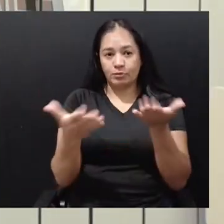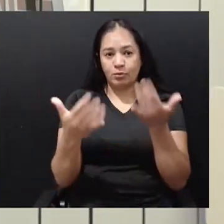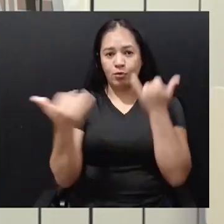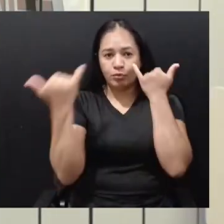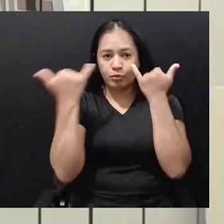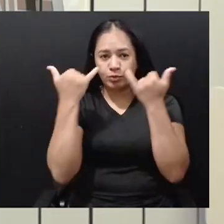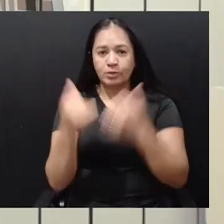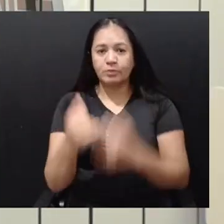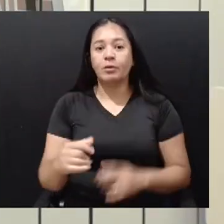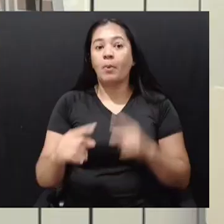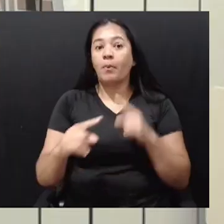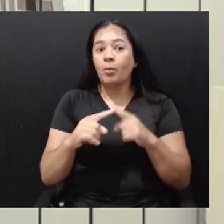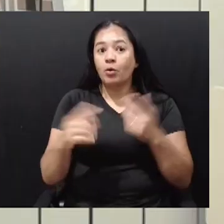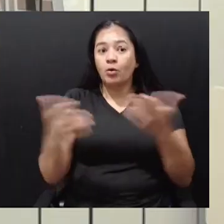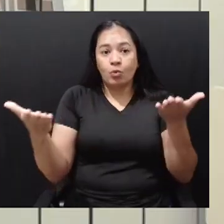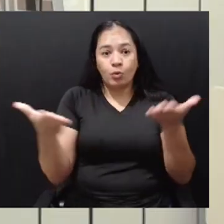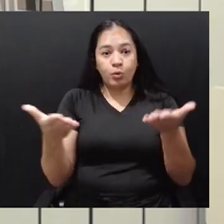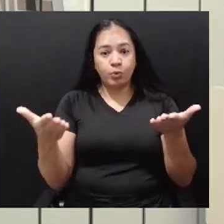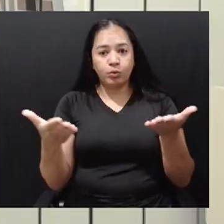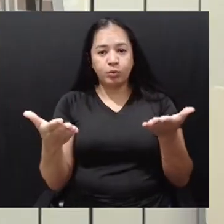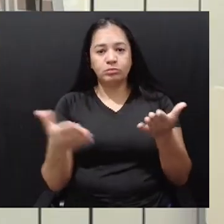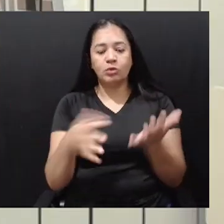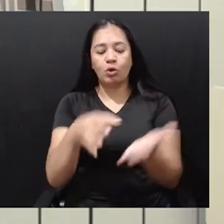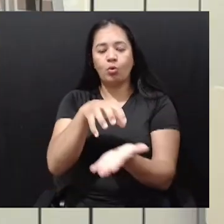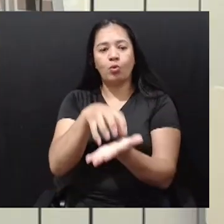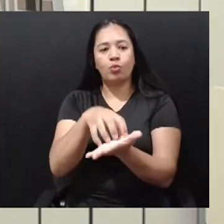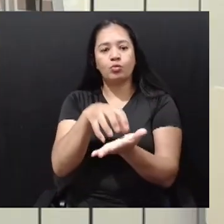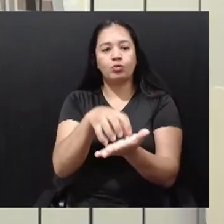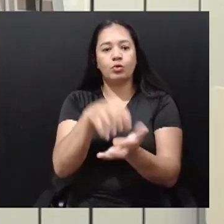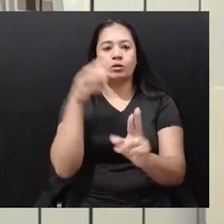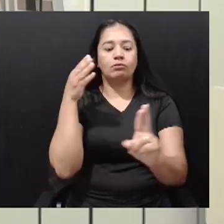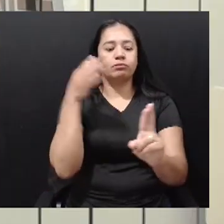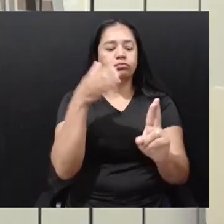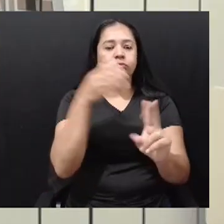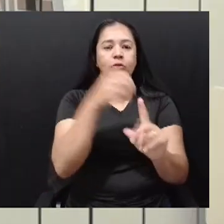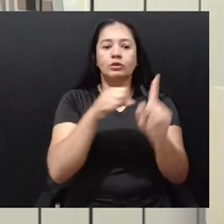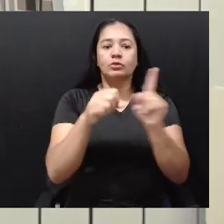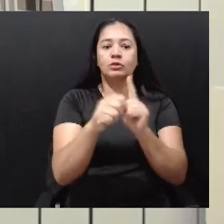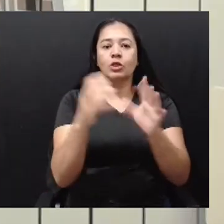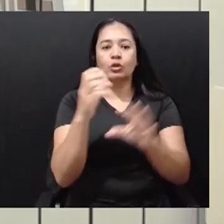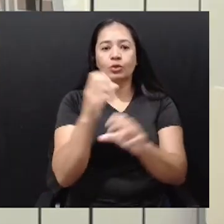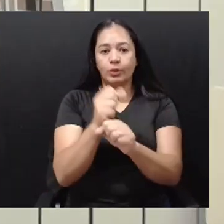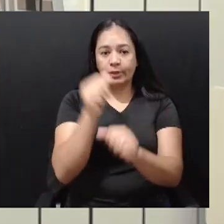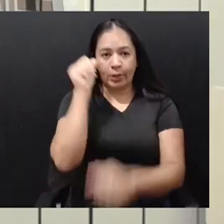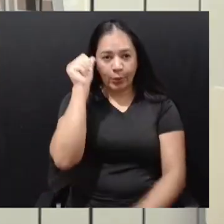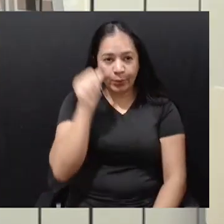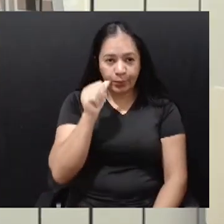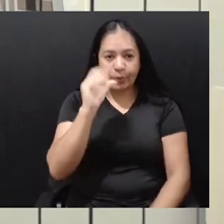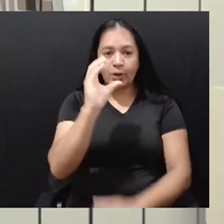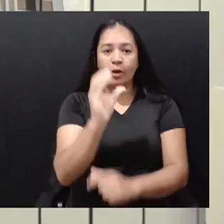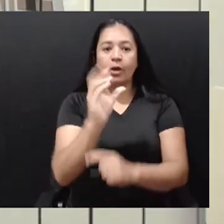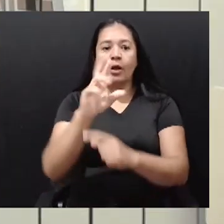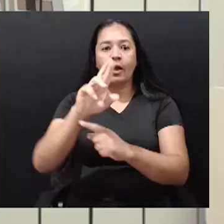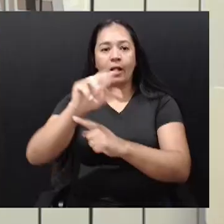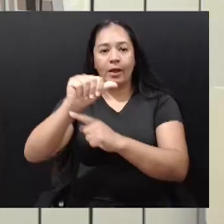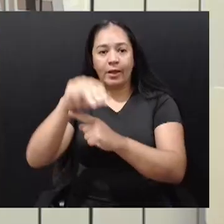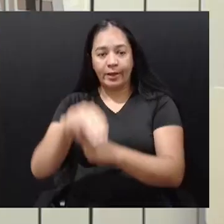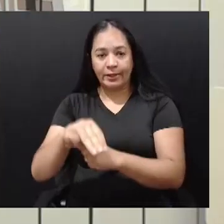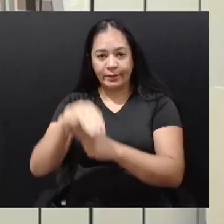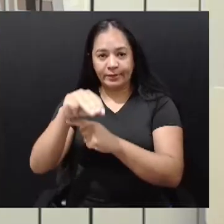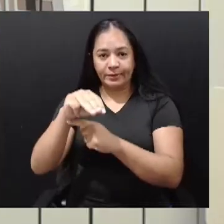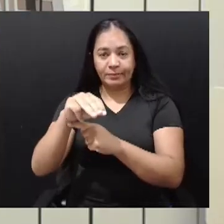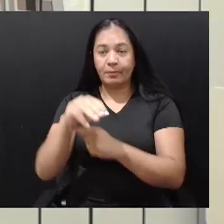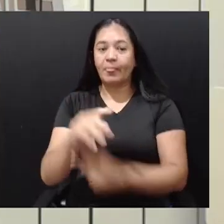porque hoje o Centro de Referência de Assistência Integral da Mulher, o CRAIM, Hospital da Mulher, vai ter um dia